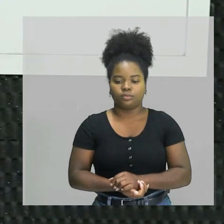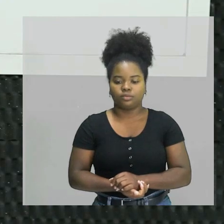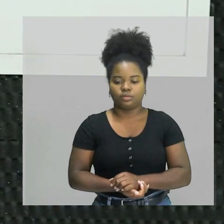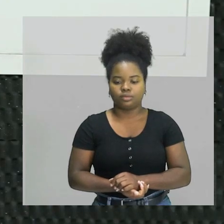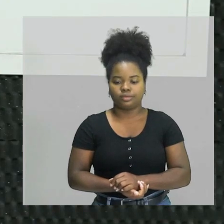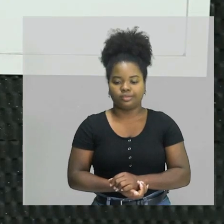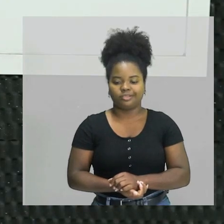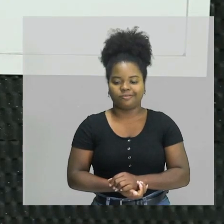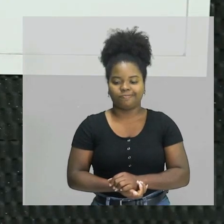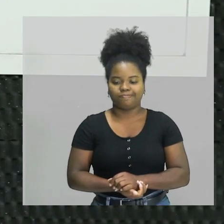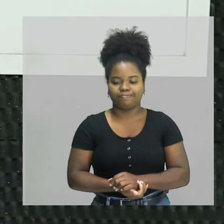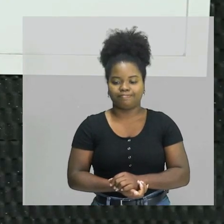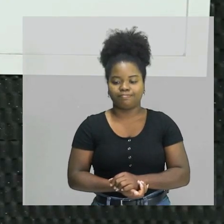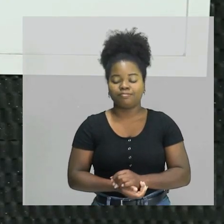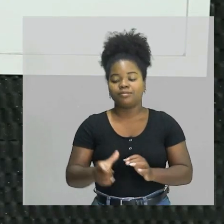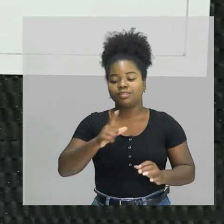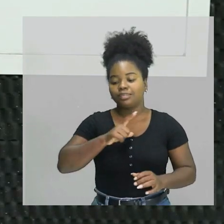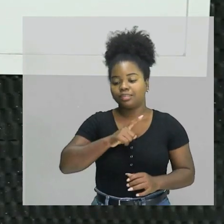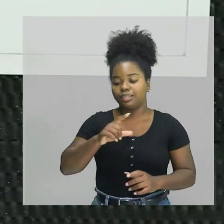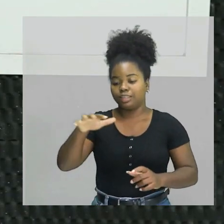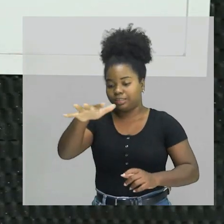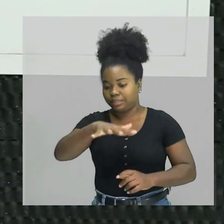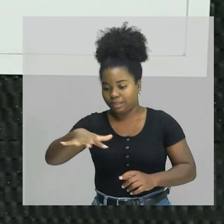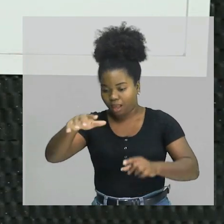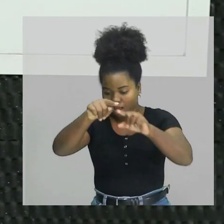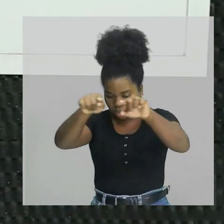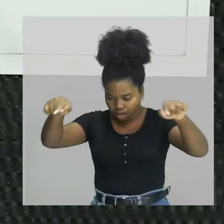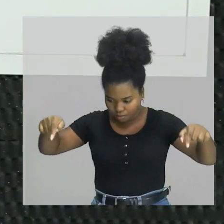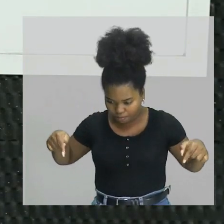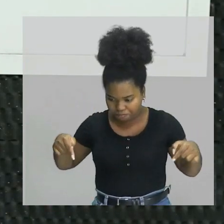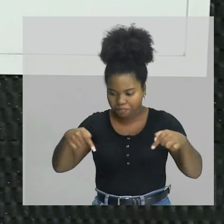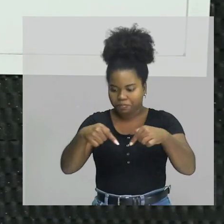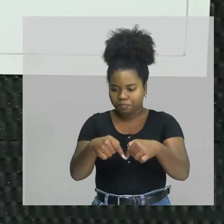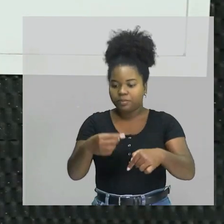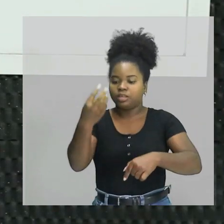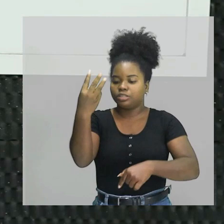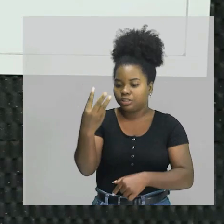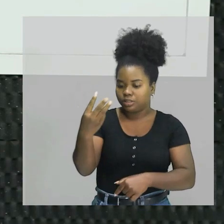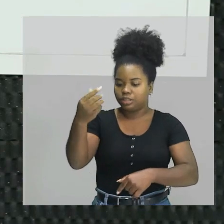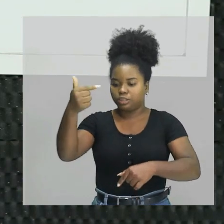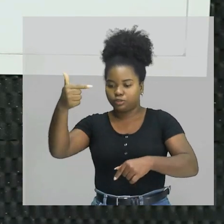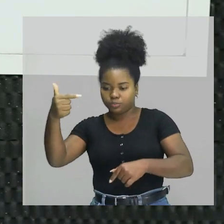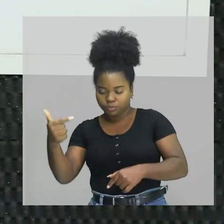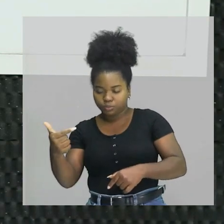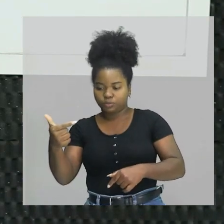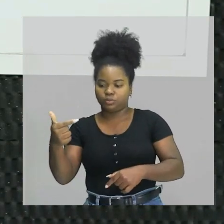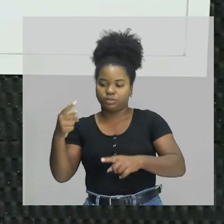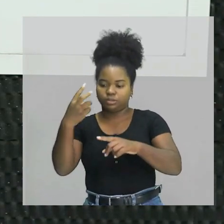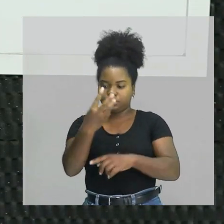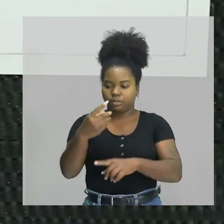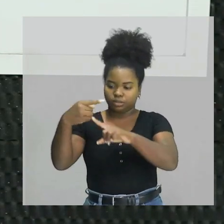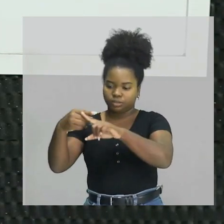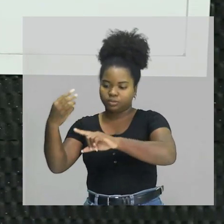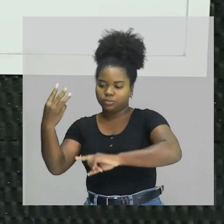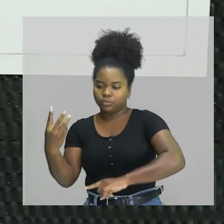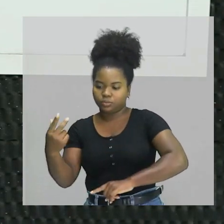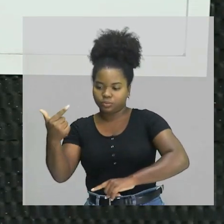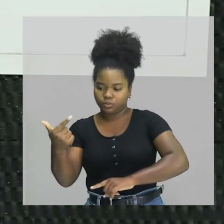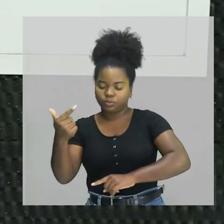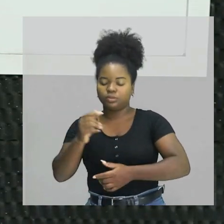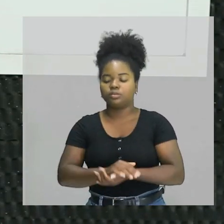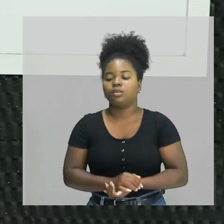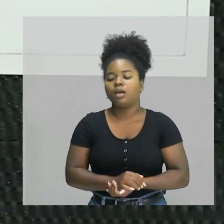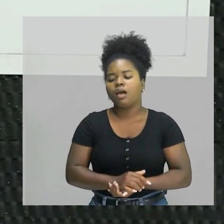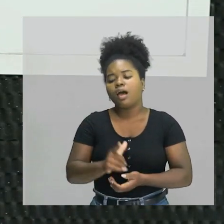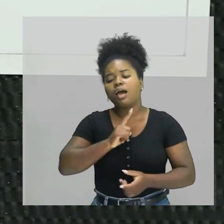para vocês. Então tem esse terreno aqui, retangular, de 3 por 2, certo? E existe uma